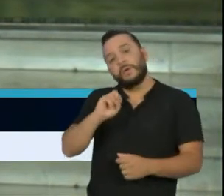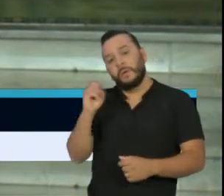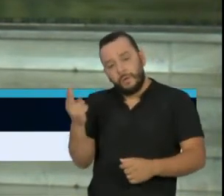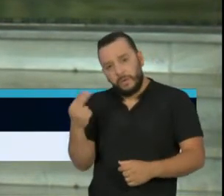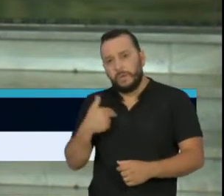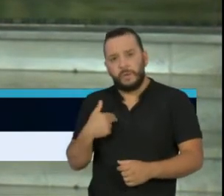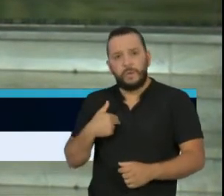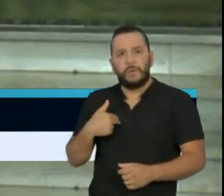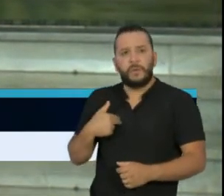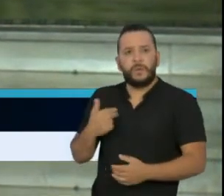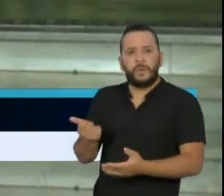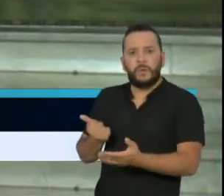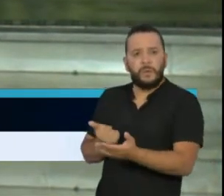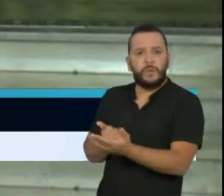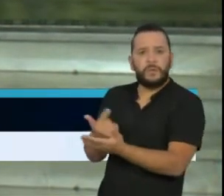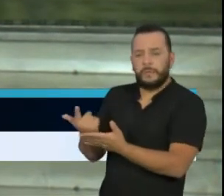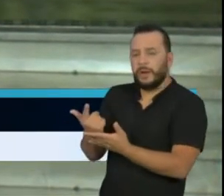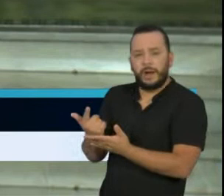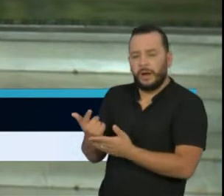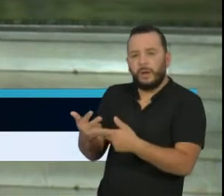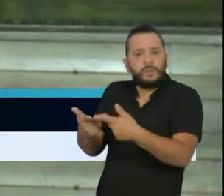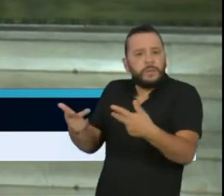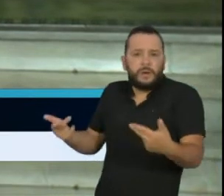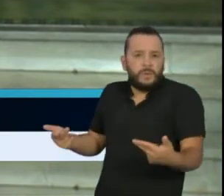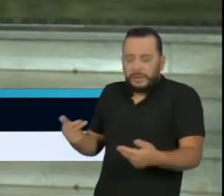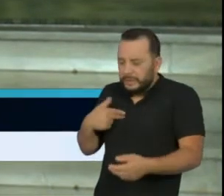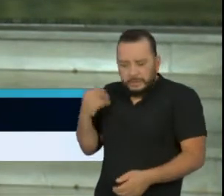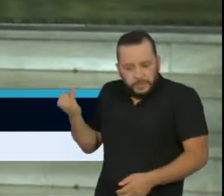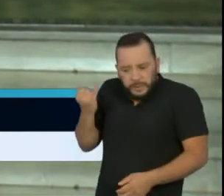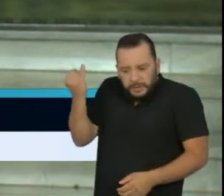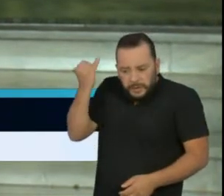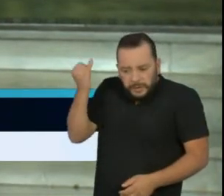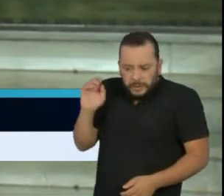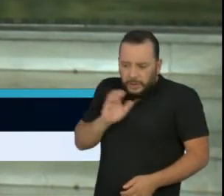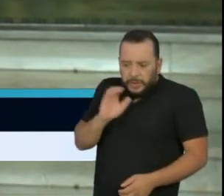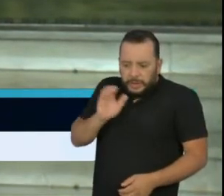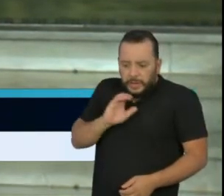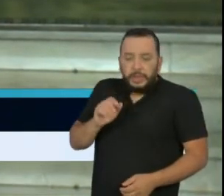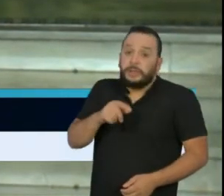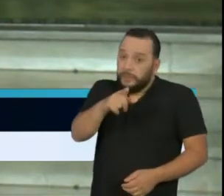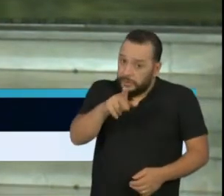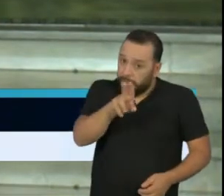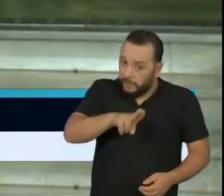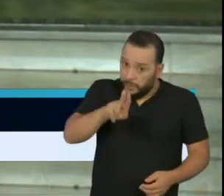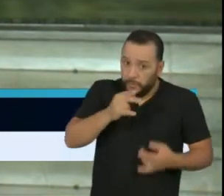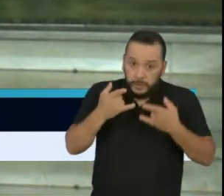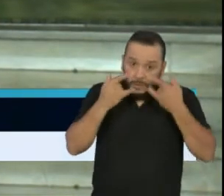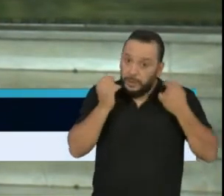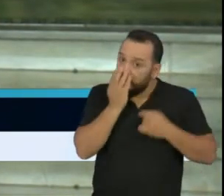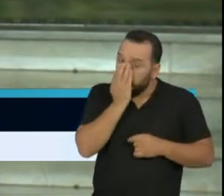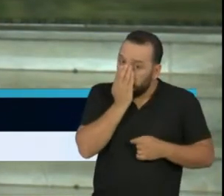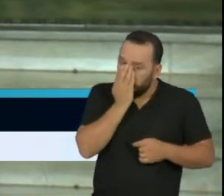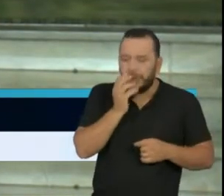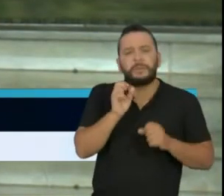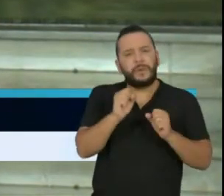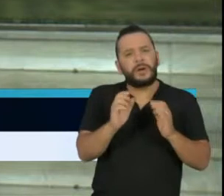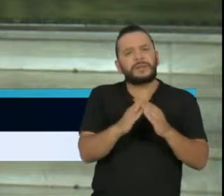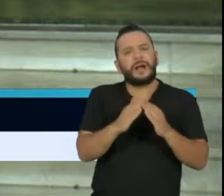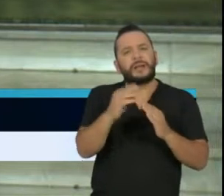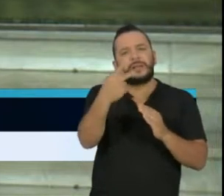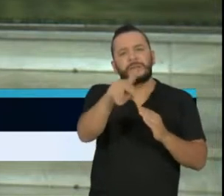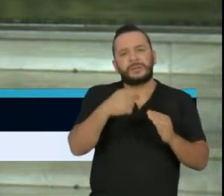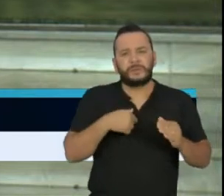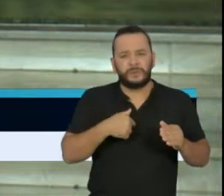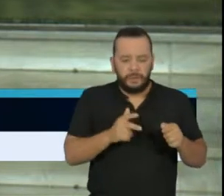estabelecimento onde a essencialidade da sua ida até ele, vá de máscara. E podem usar as máscaras de pano, que